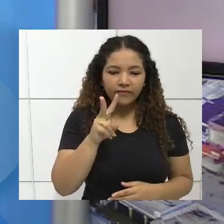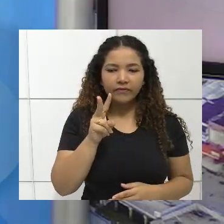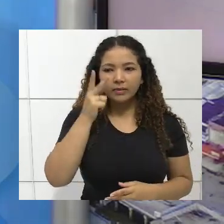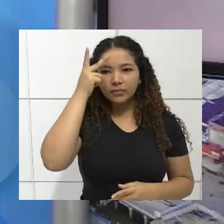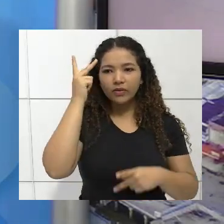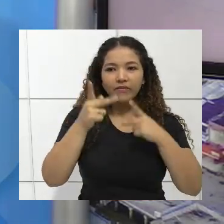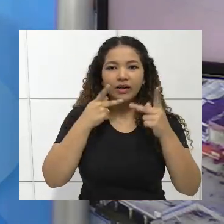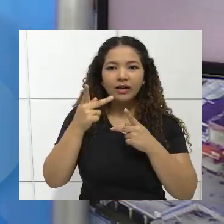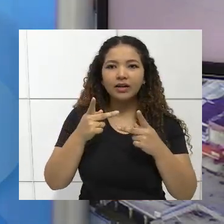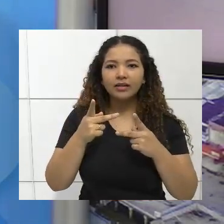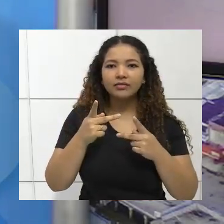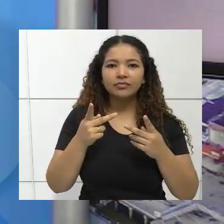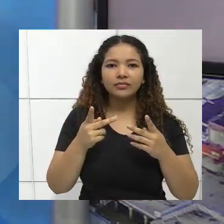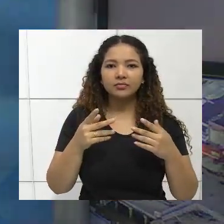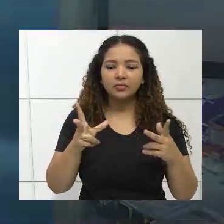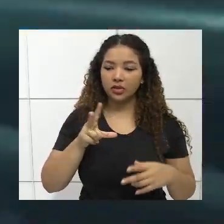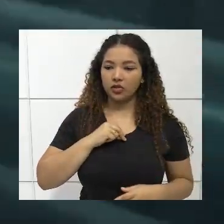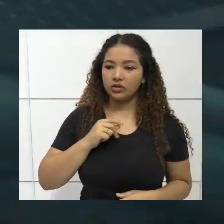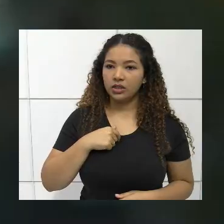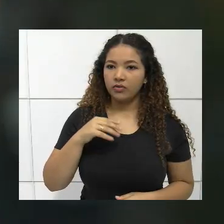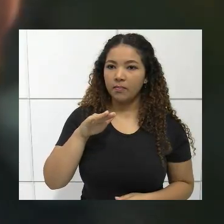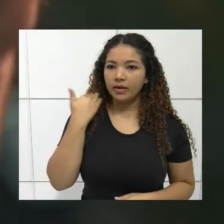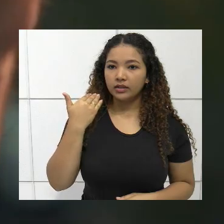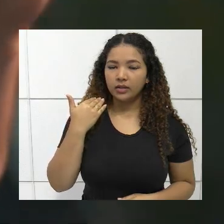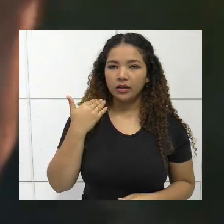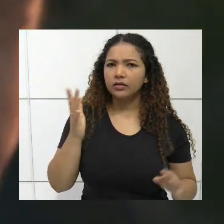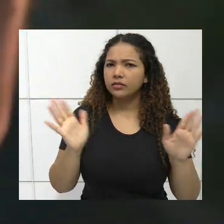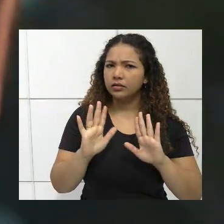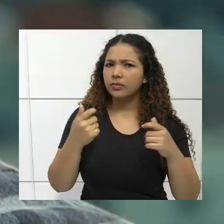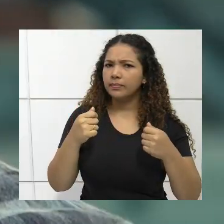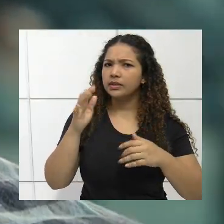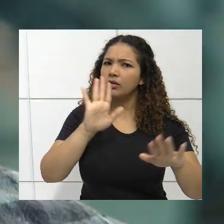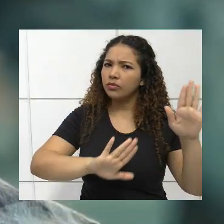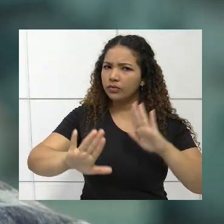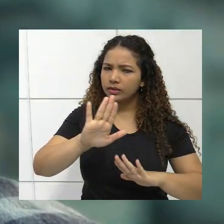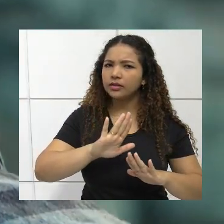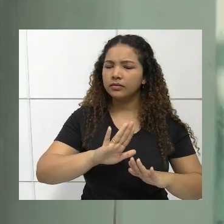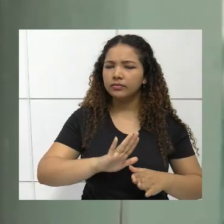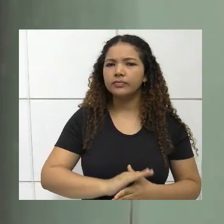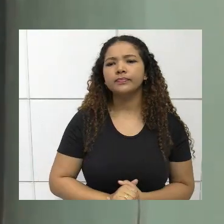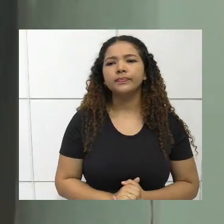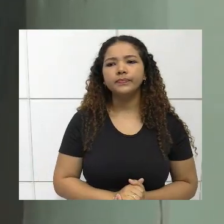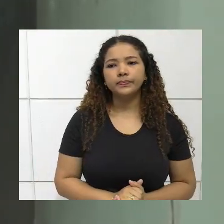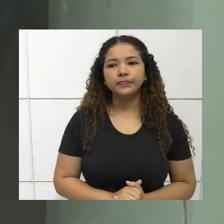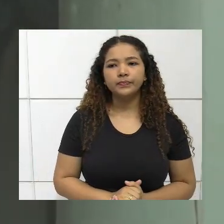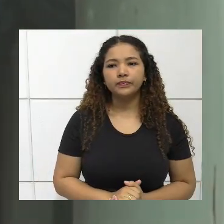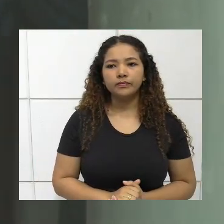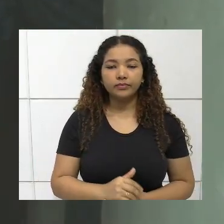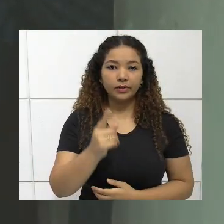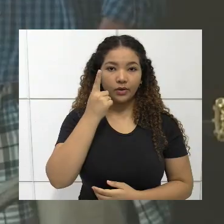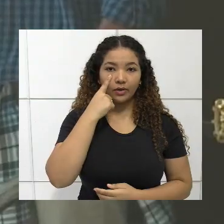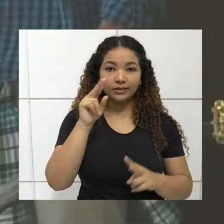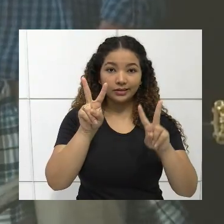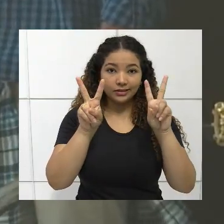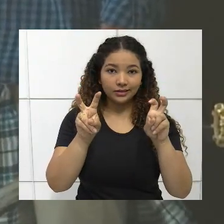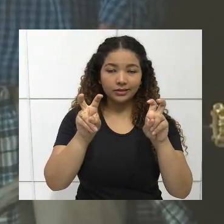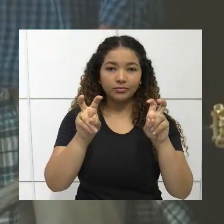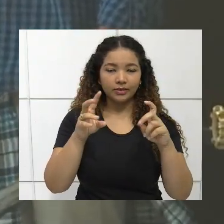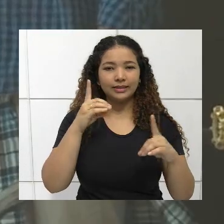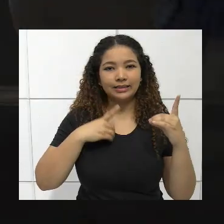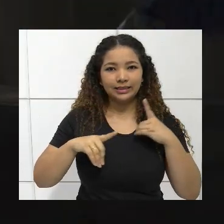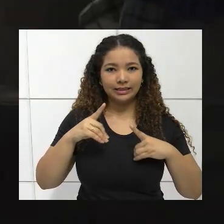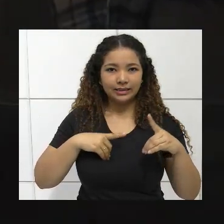dizer, nossa... Eu vou me matar. Não, gente, tenhamos cuidado com esse tipo de fala. Então, olha, gente, o assunto aqui sobre depressão,